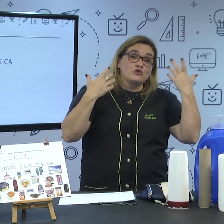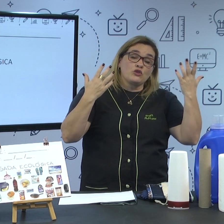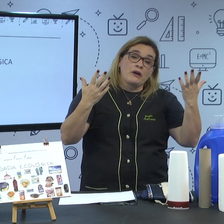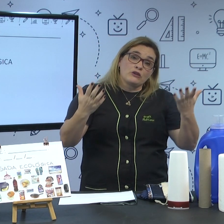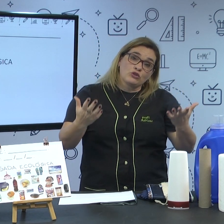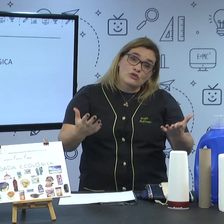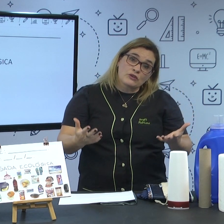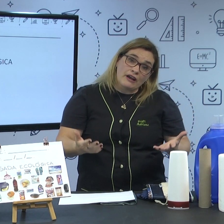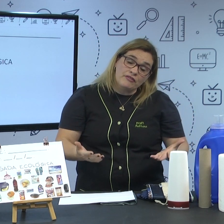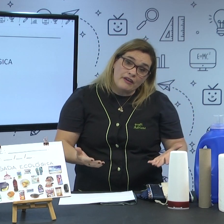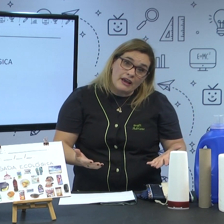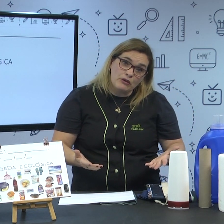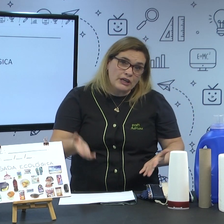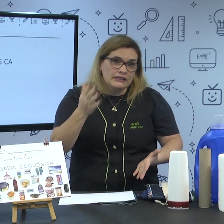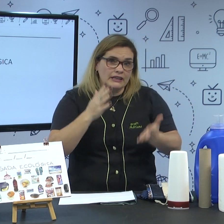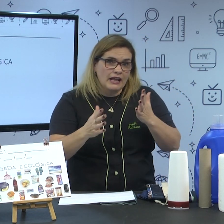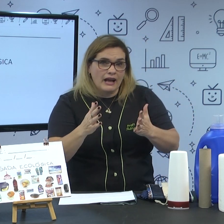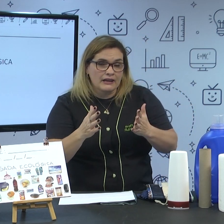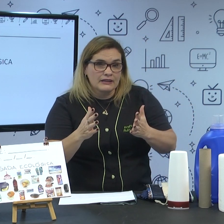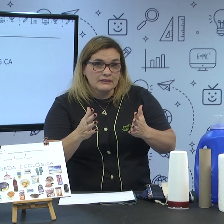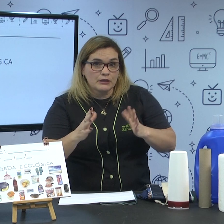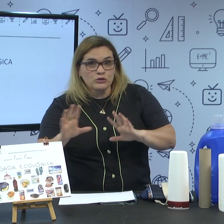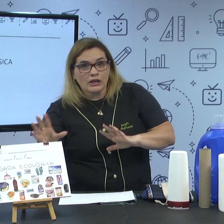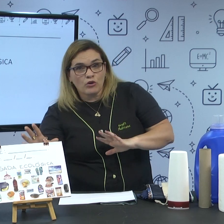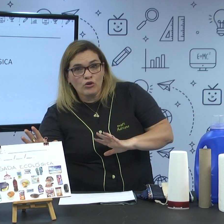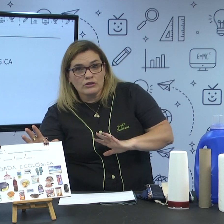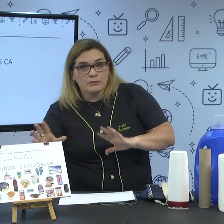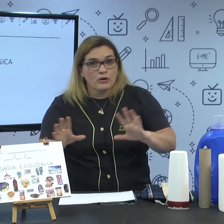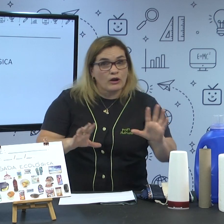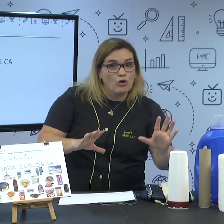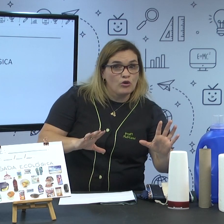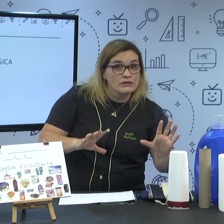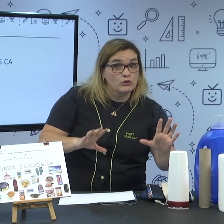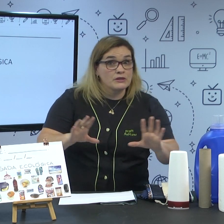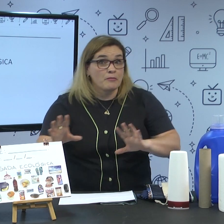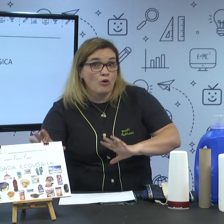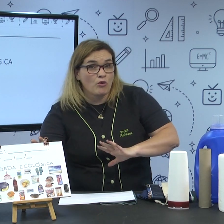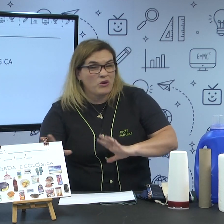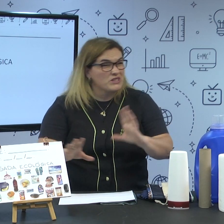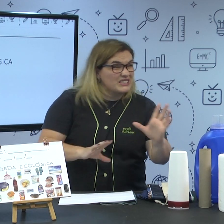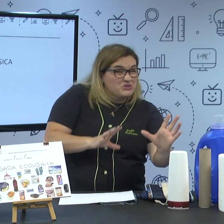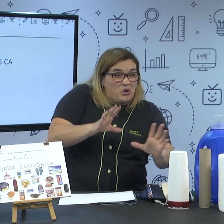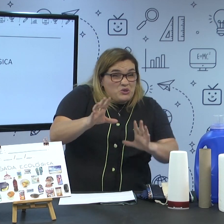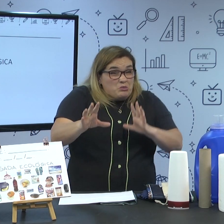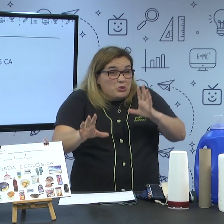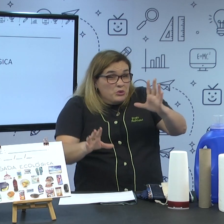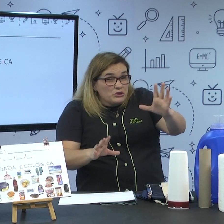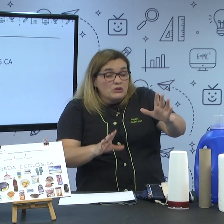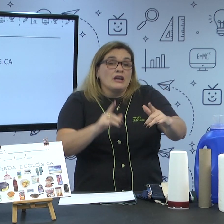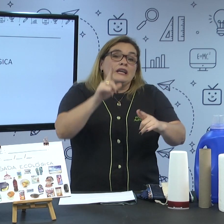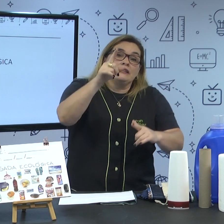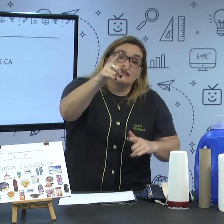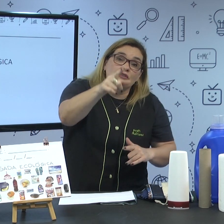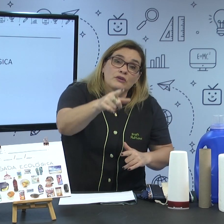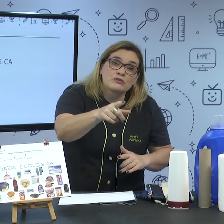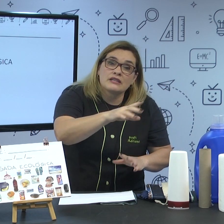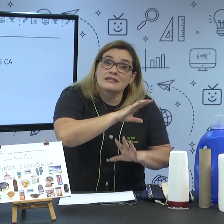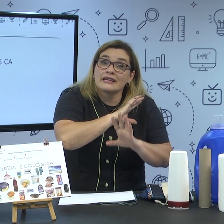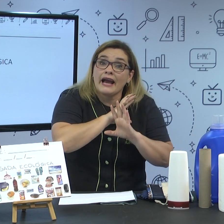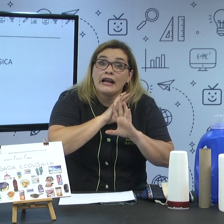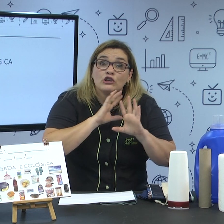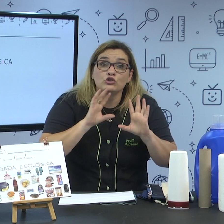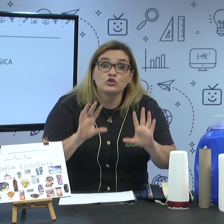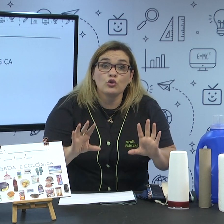Aí vamos tomar o nosso café. O que tem lá? Tem muita coisa, pouca coisa, coisa boa, coisa que não gosto muito. Então